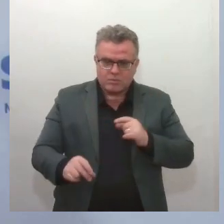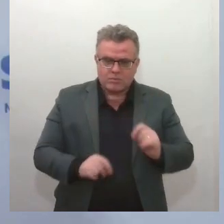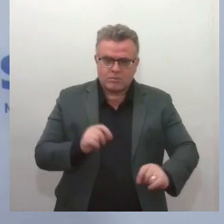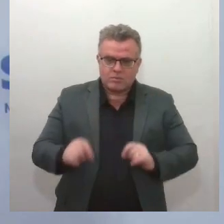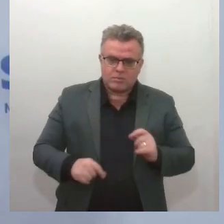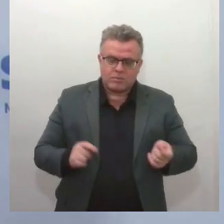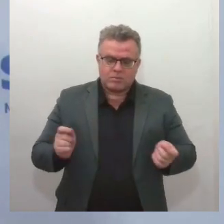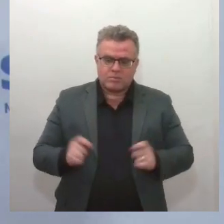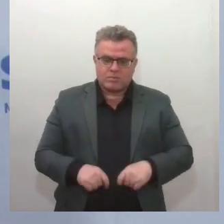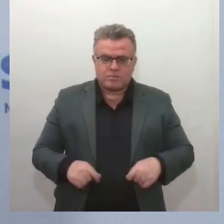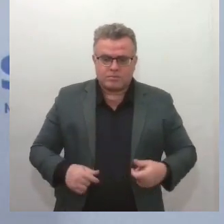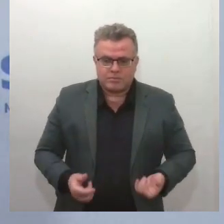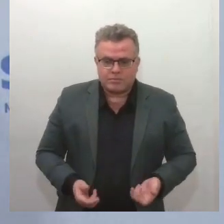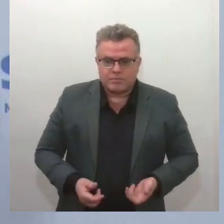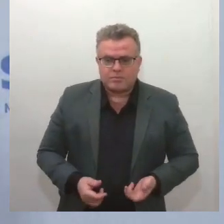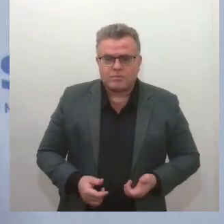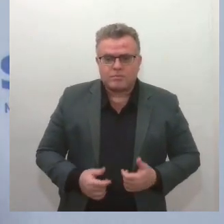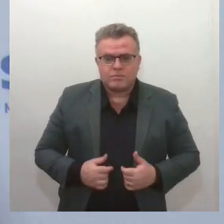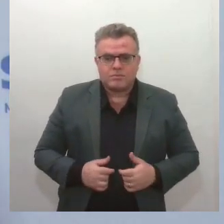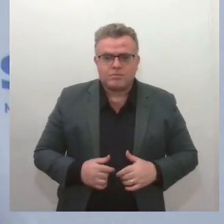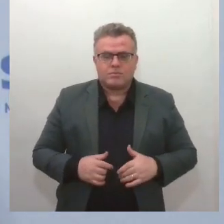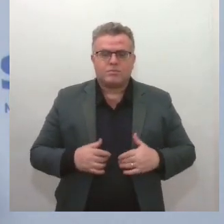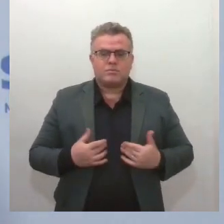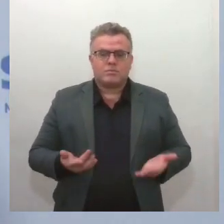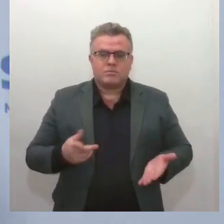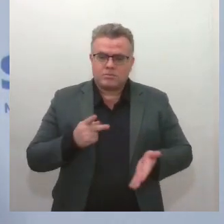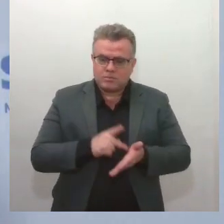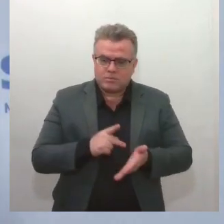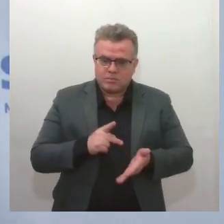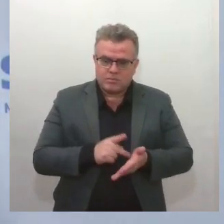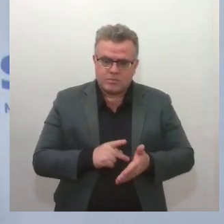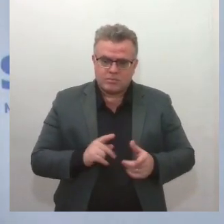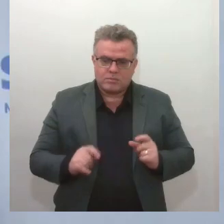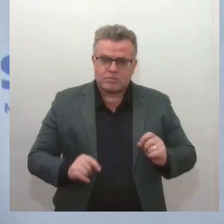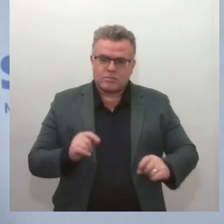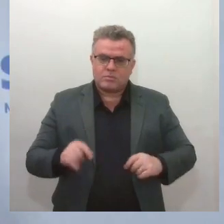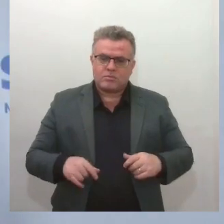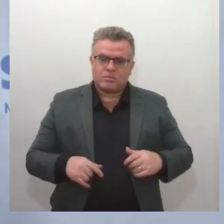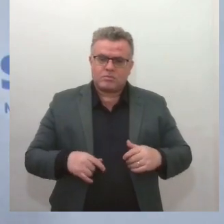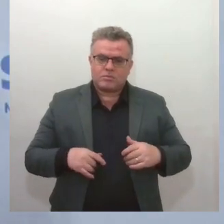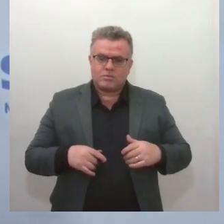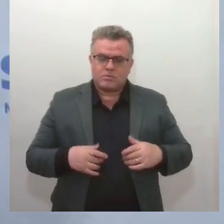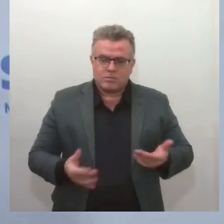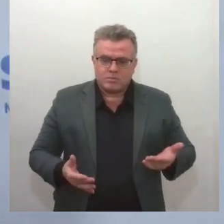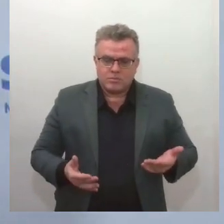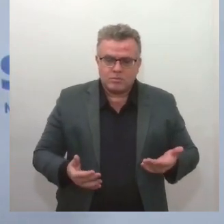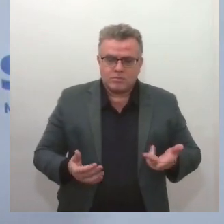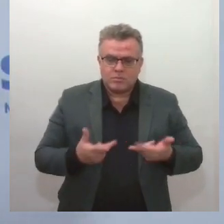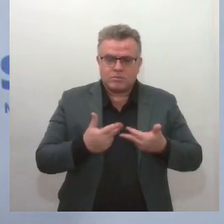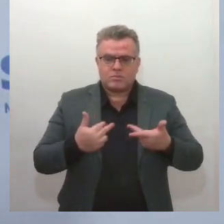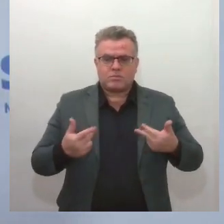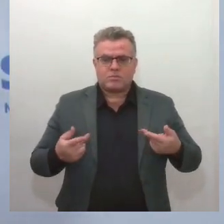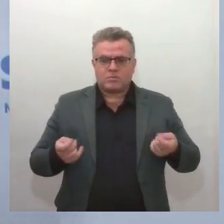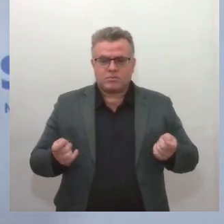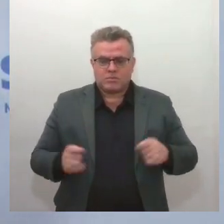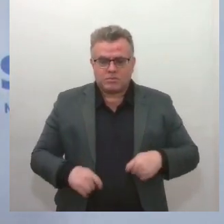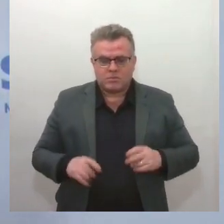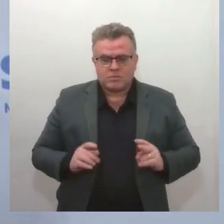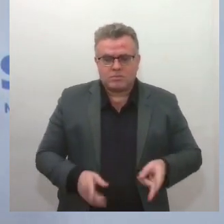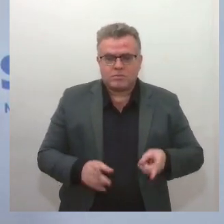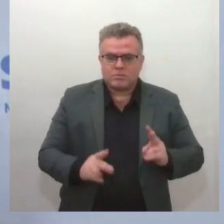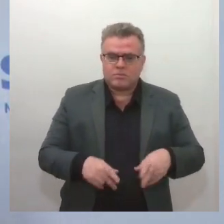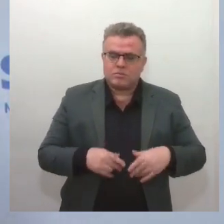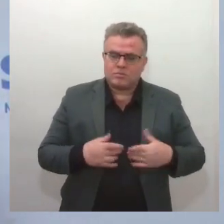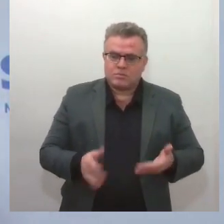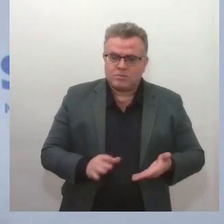né? Porque, né, nessa patologização, o estigma estereótipo era muito grande em relação às